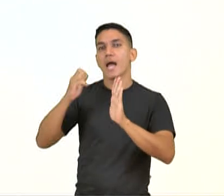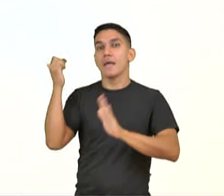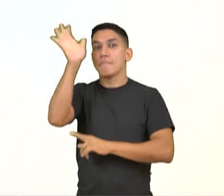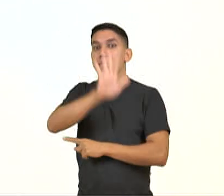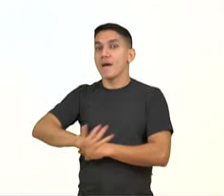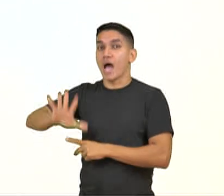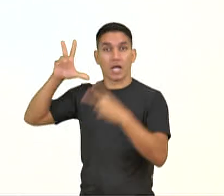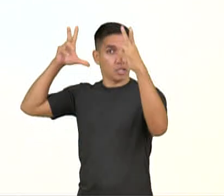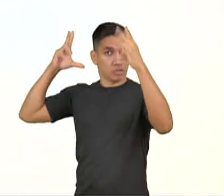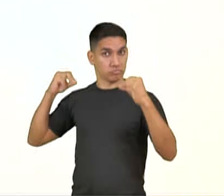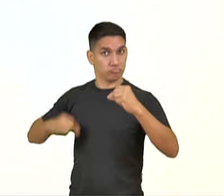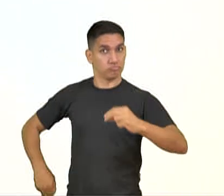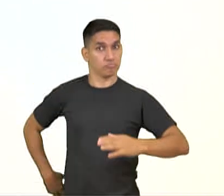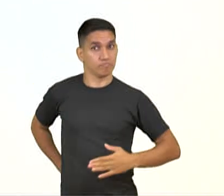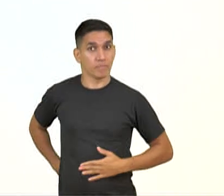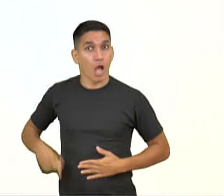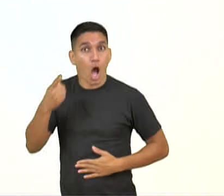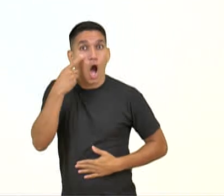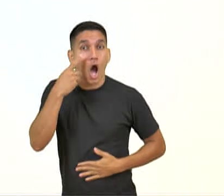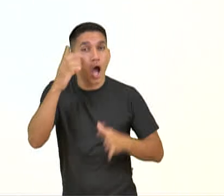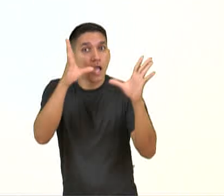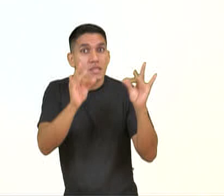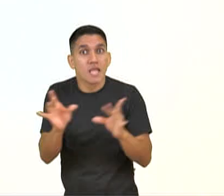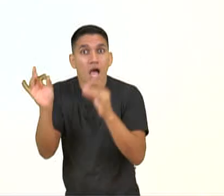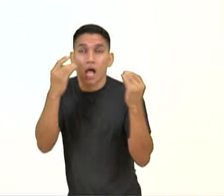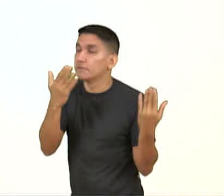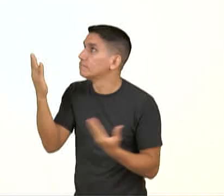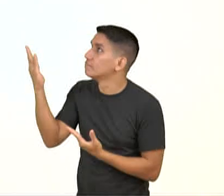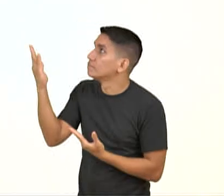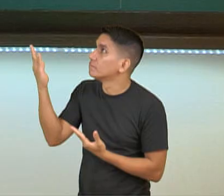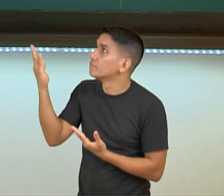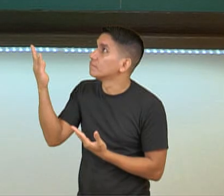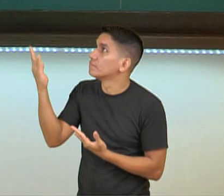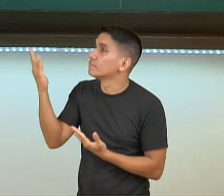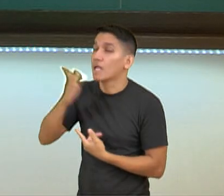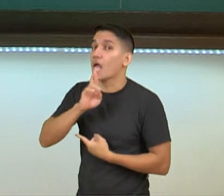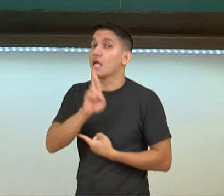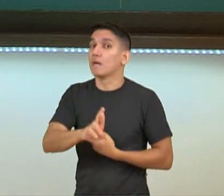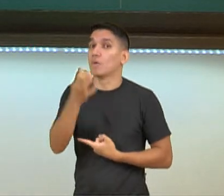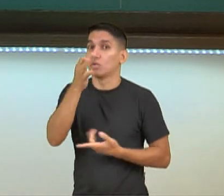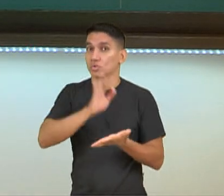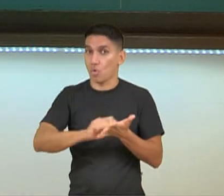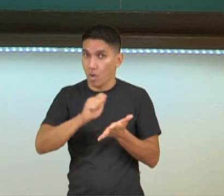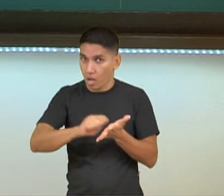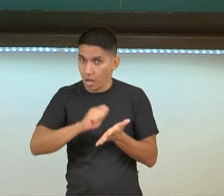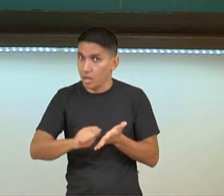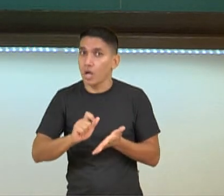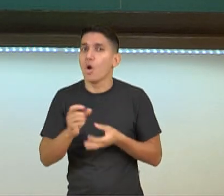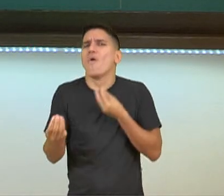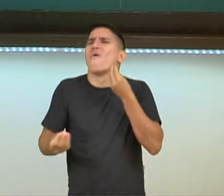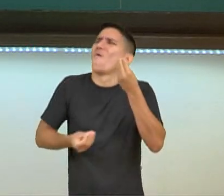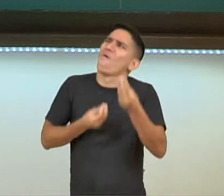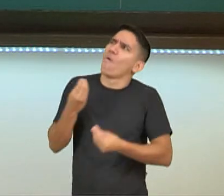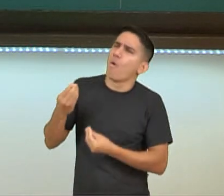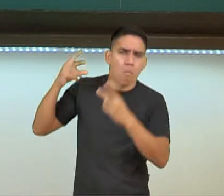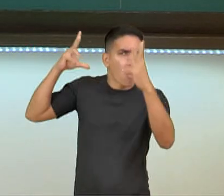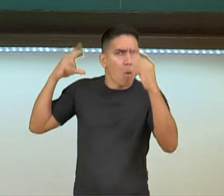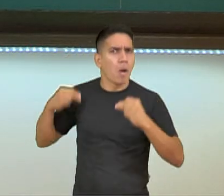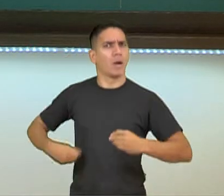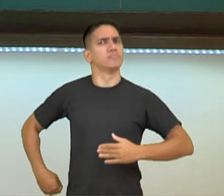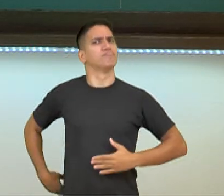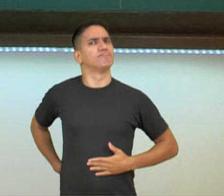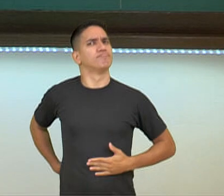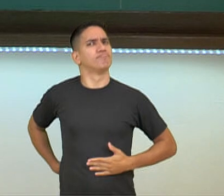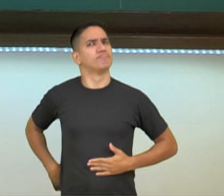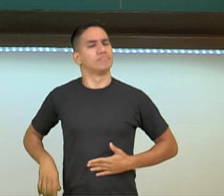quero que vocês observem essa imagem, né, e respondam no caderno de vocês como Napoleão era